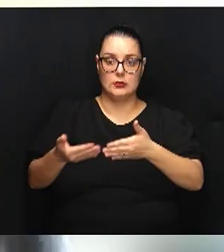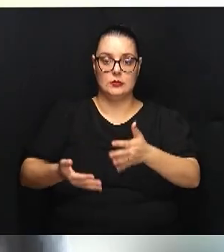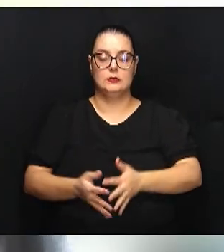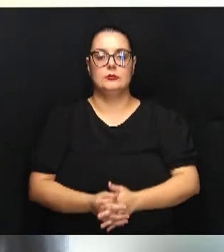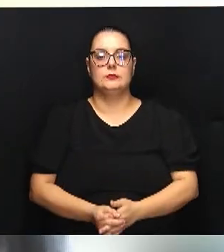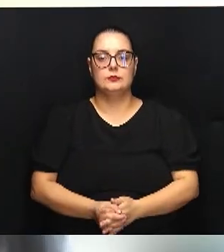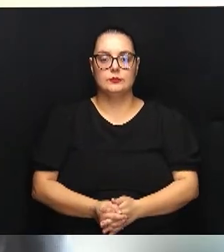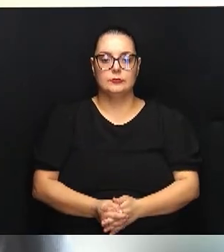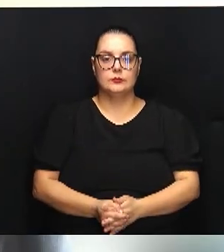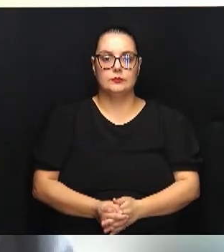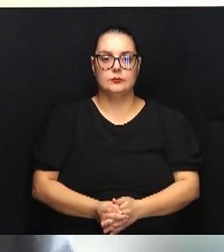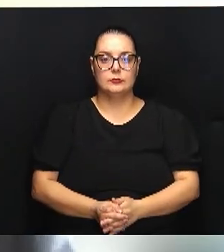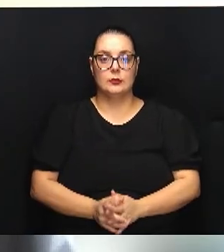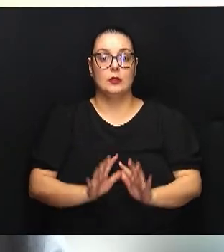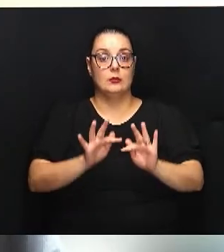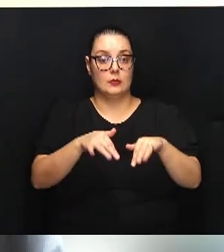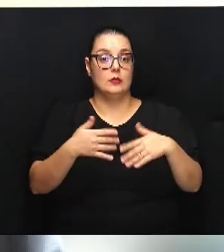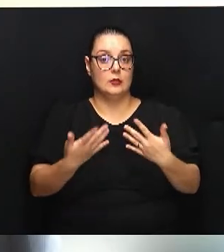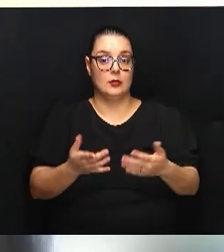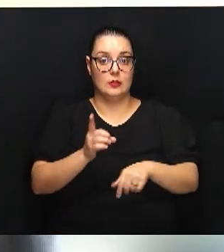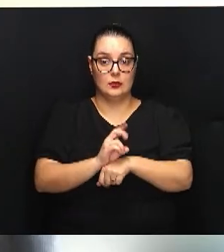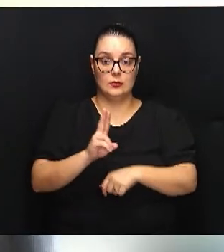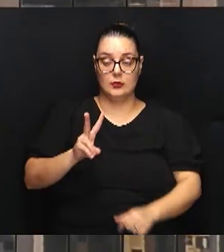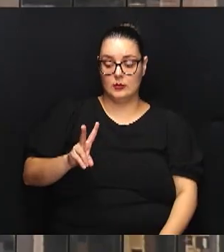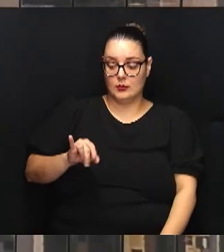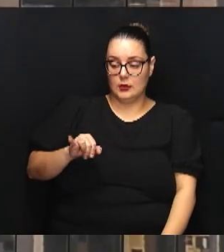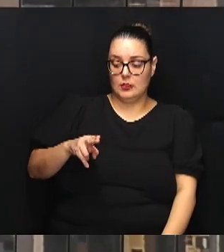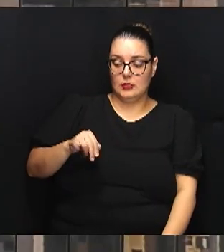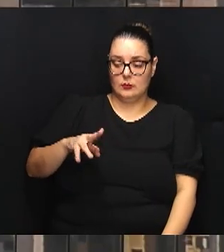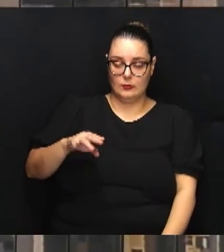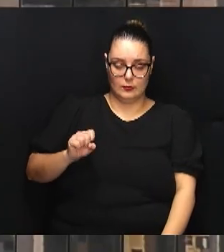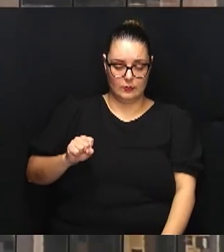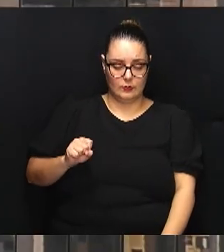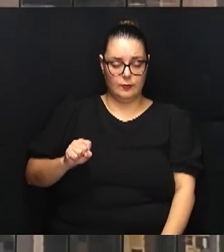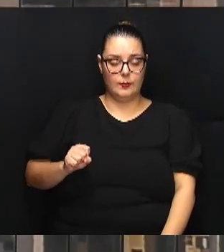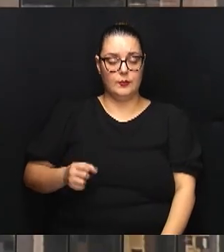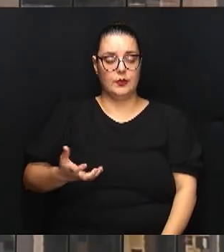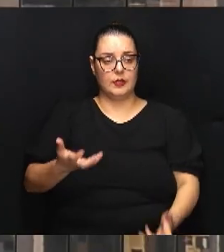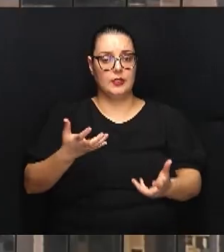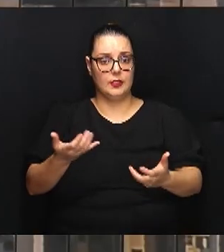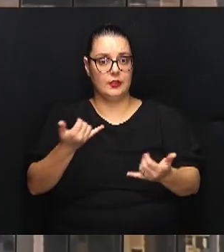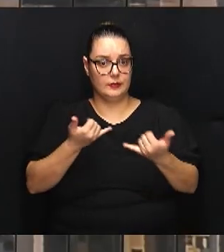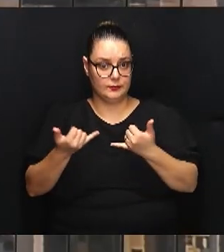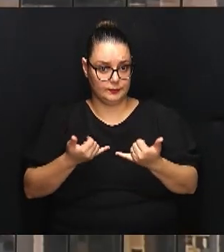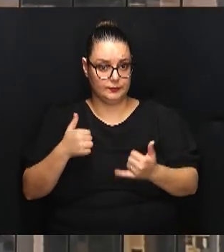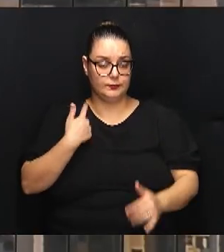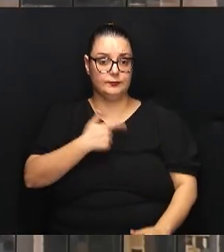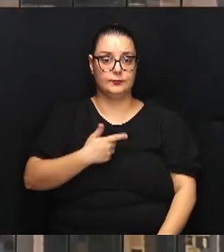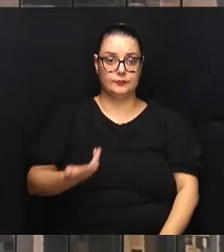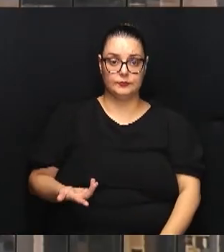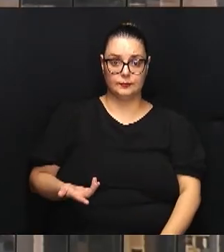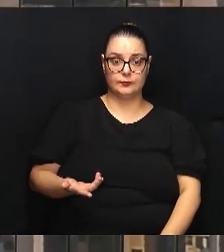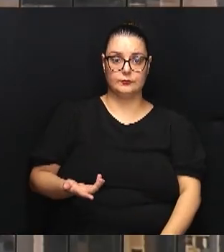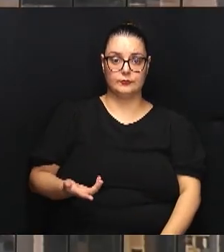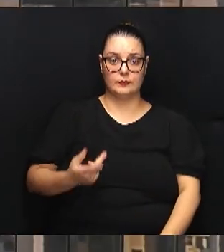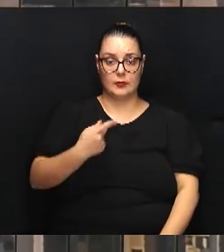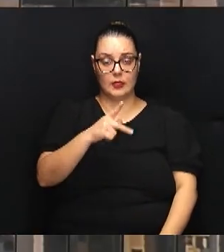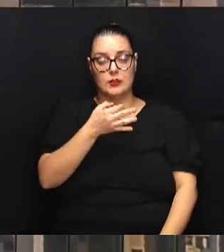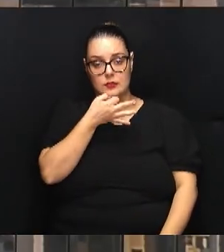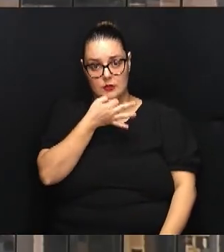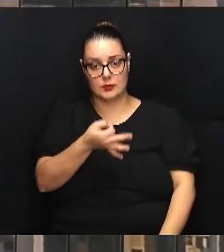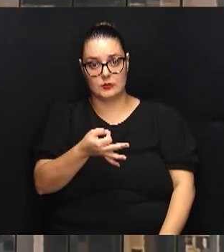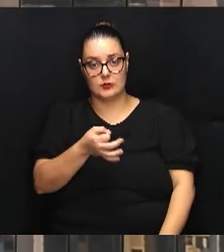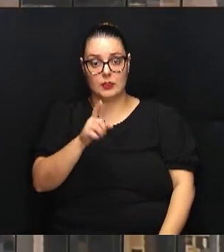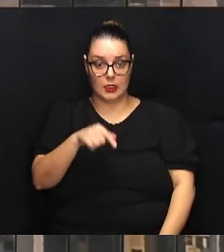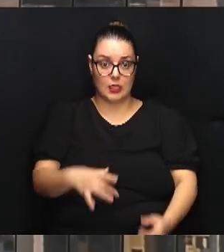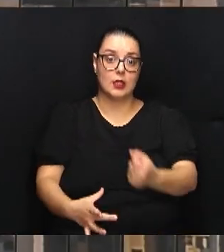de monitoramento daquele serviço. E para finalizar então, doutor Vinícius, eu queria que você me dissesse para a gente